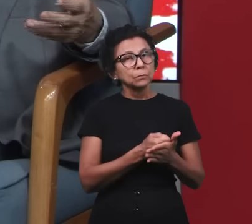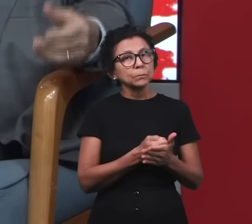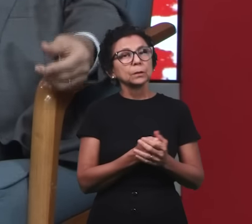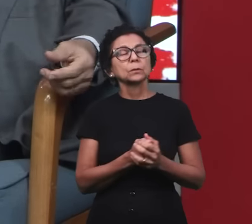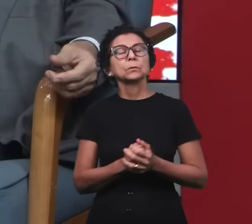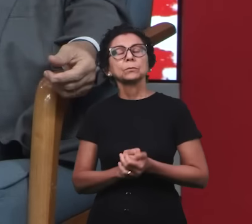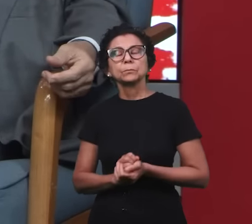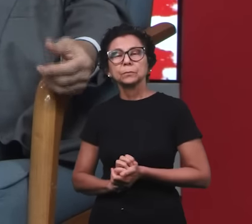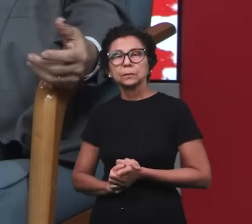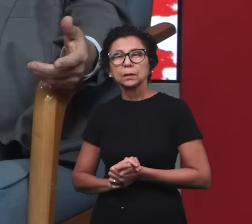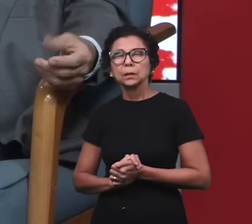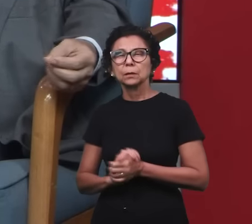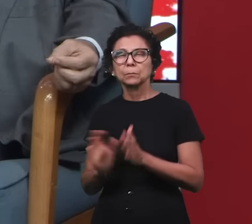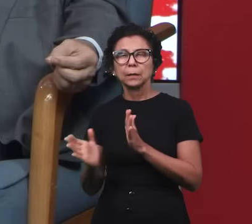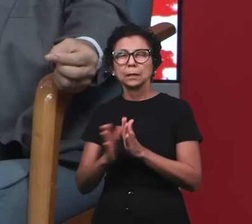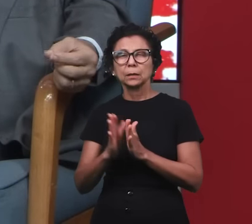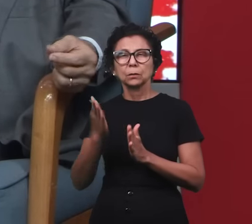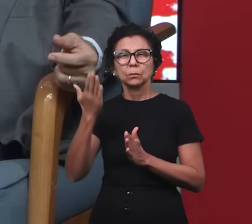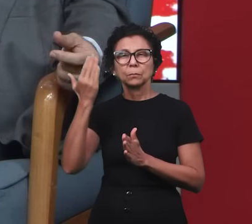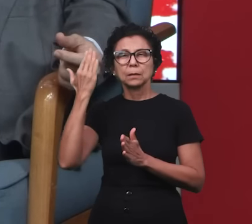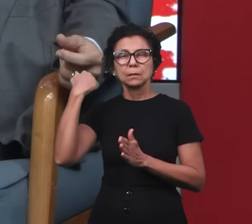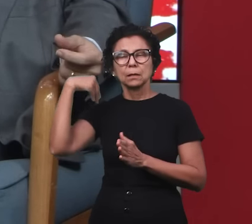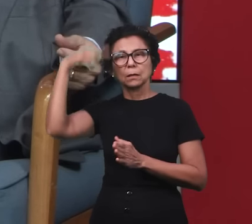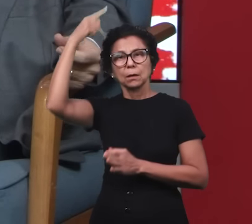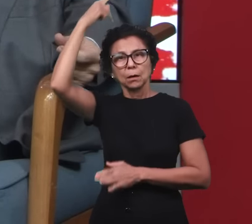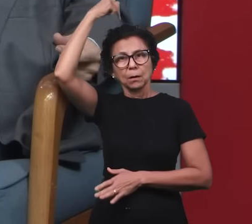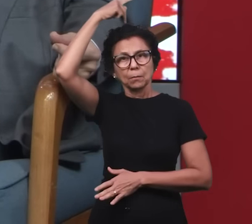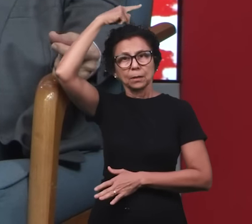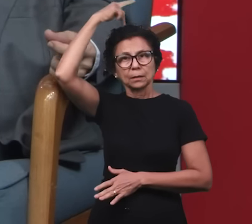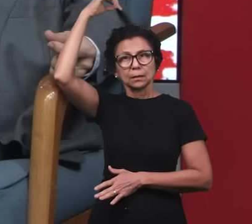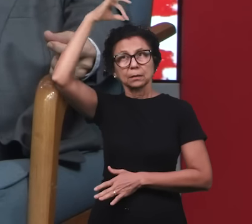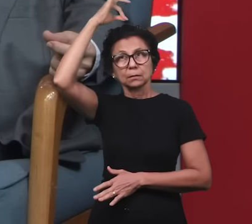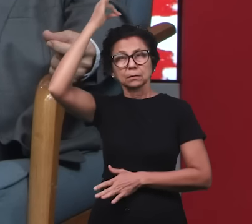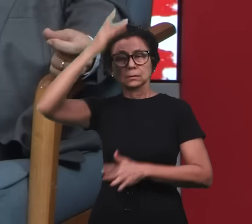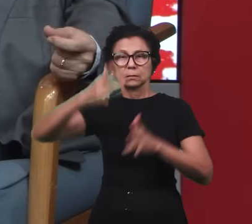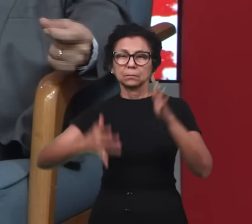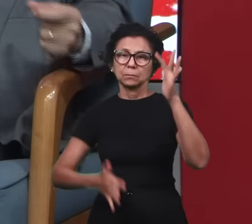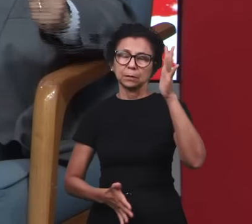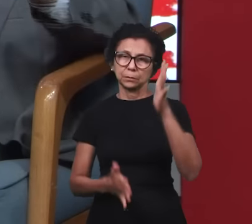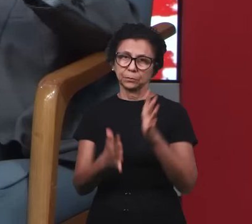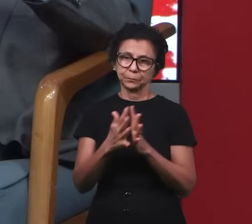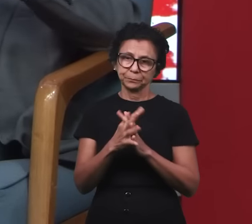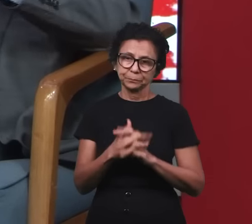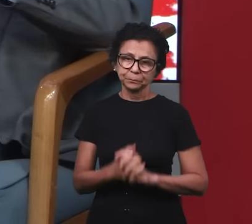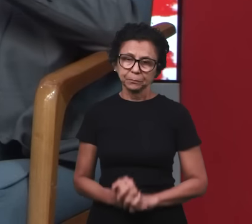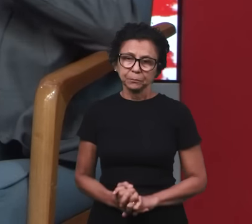naquele dia de Pentecostes, quando o Espírito Santo foi derramado.